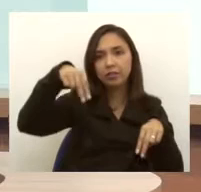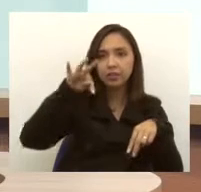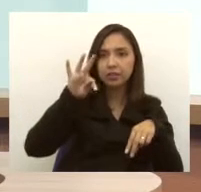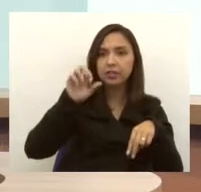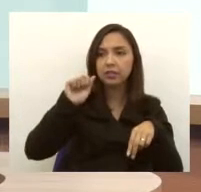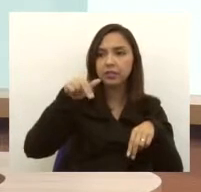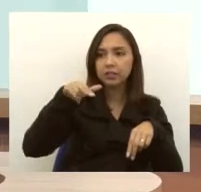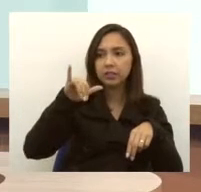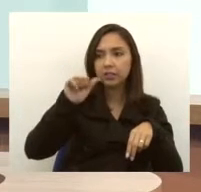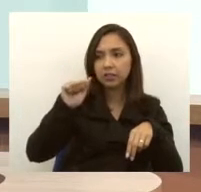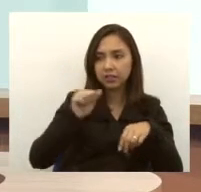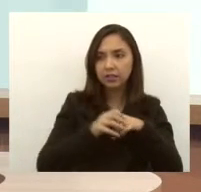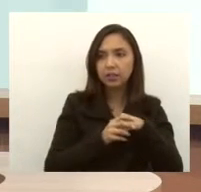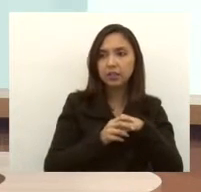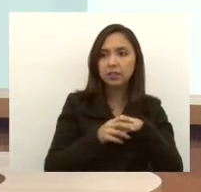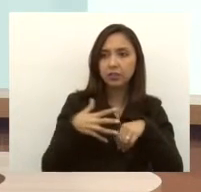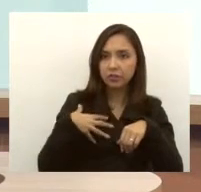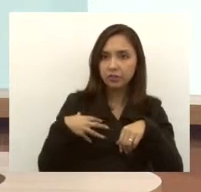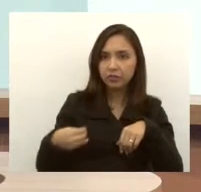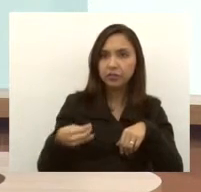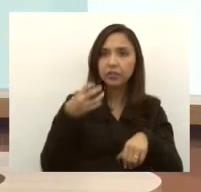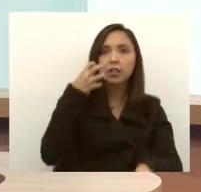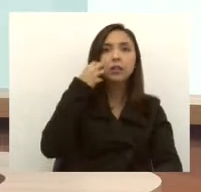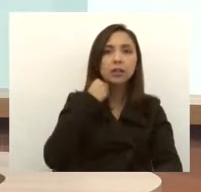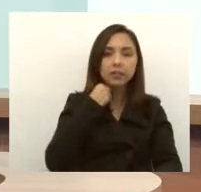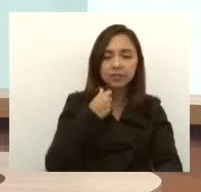a minha filha adotiva,